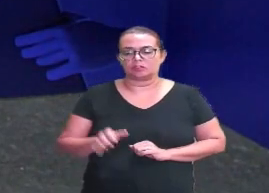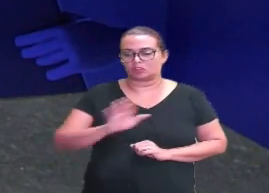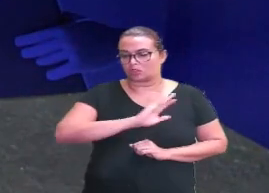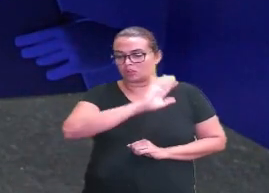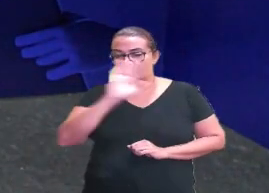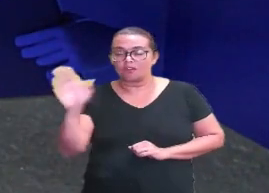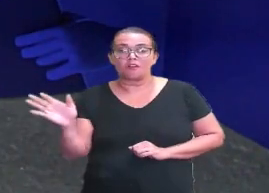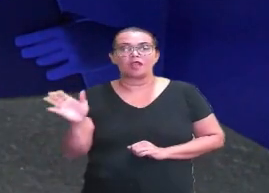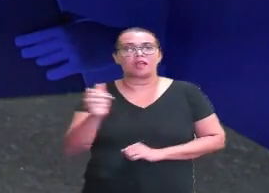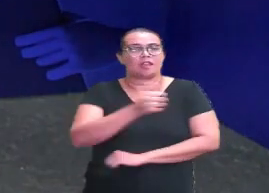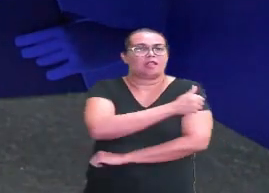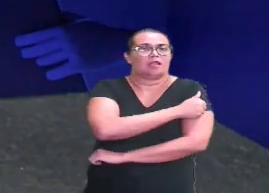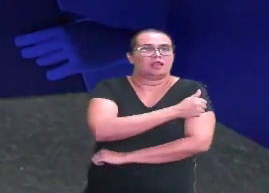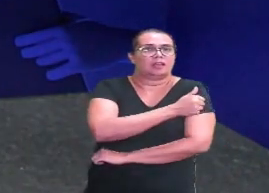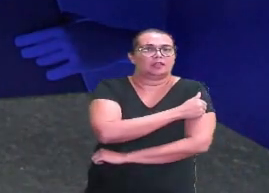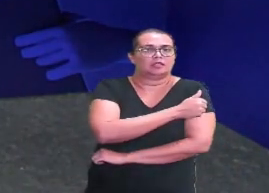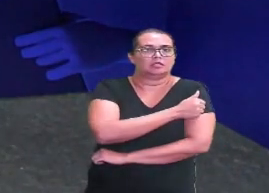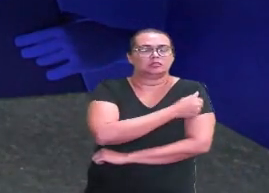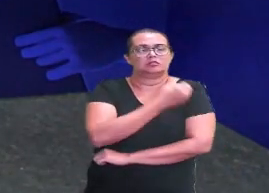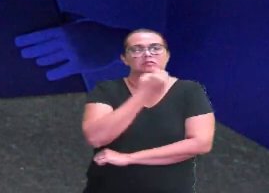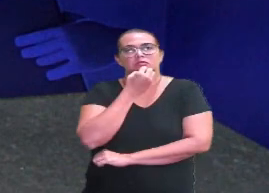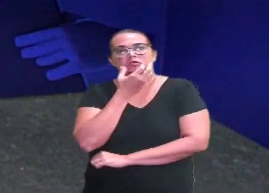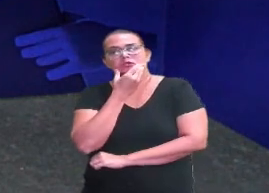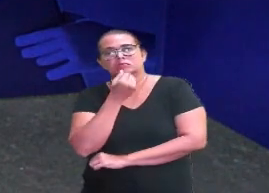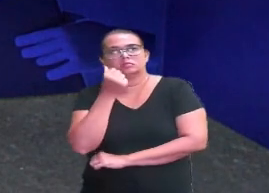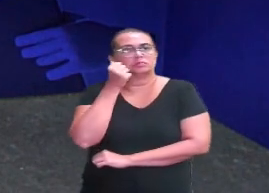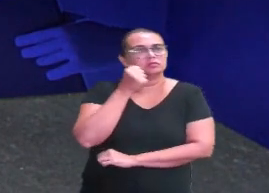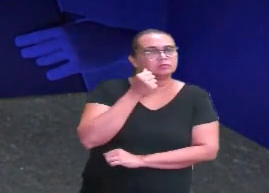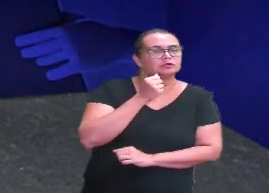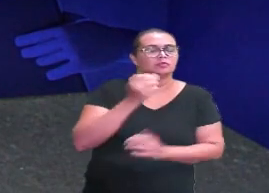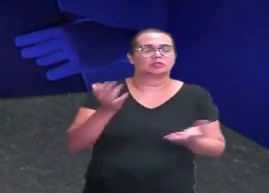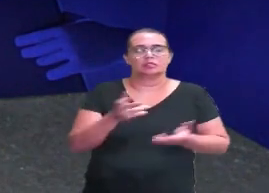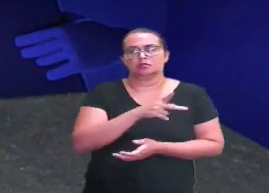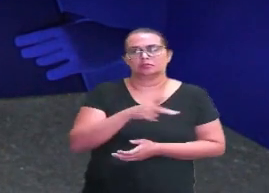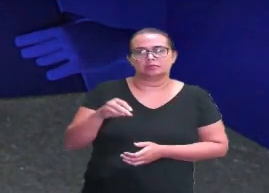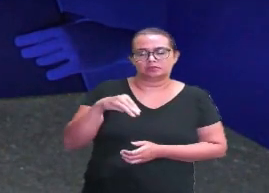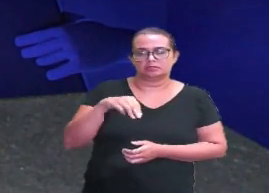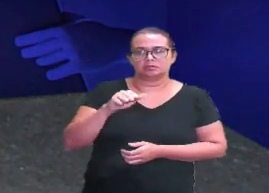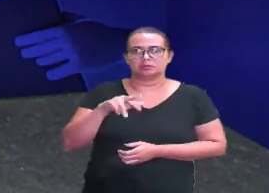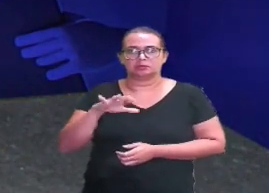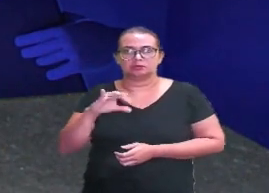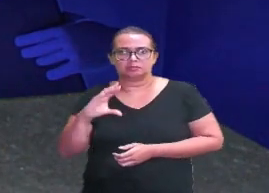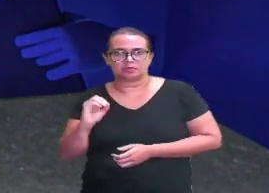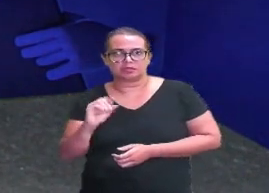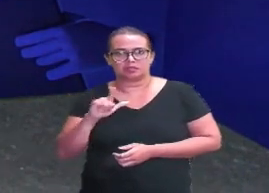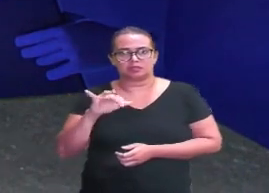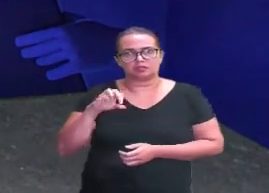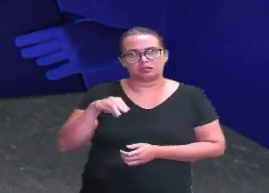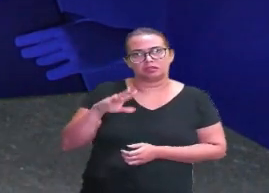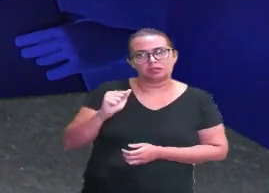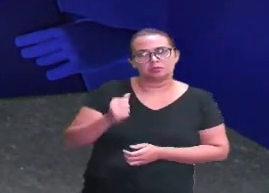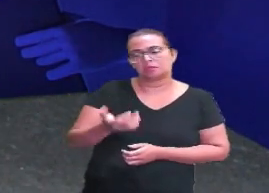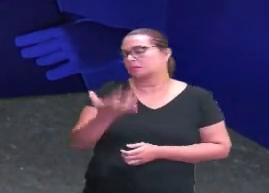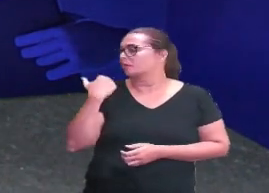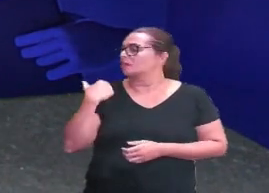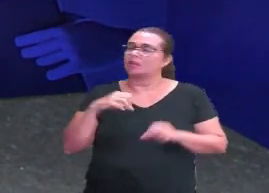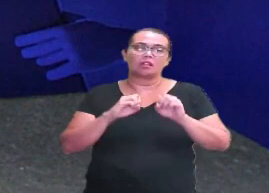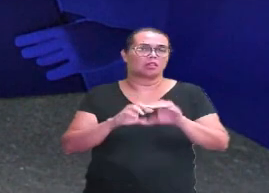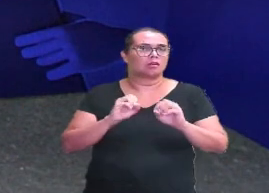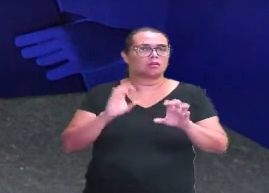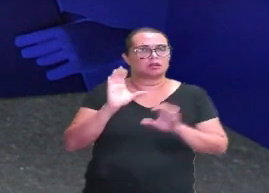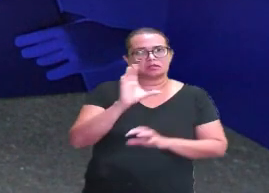Olá, meus queridos e minhas queridas, aqui é o professor Márcio Lima. Vamos para mais uma aula de ciências. Segue comigo. O